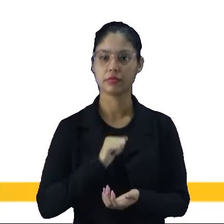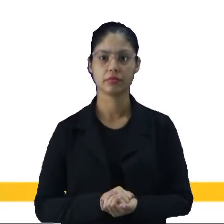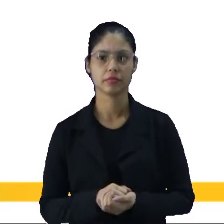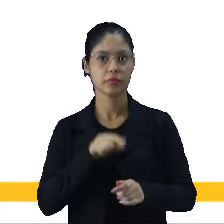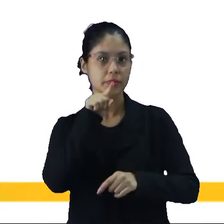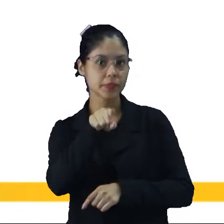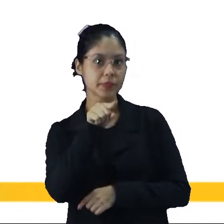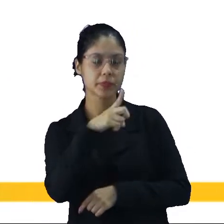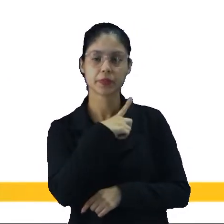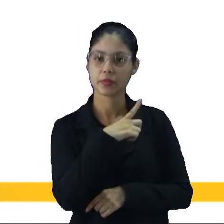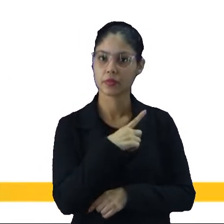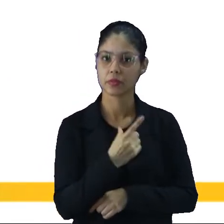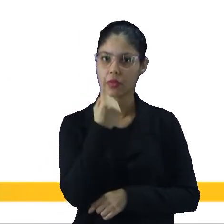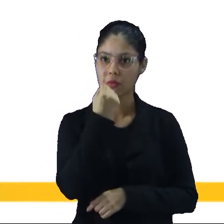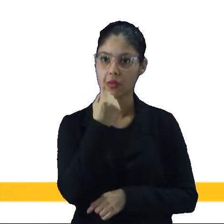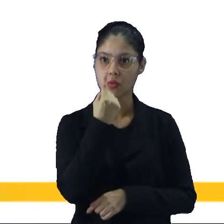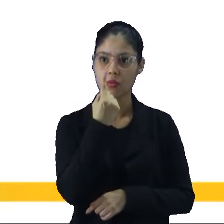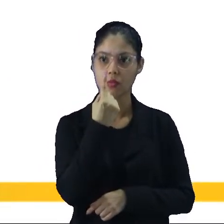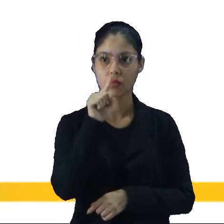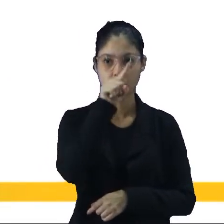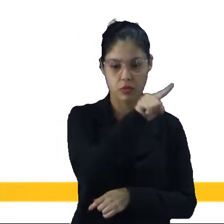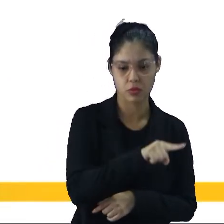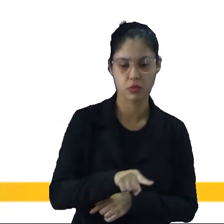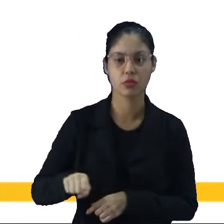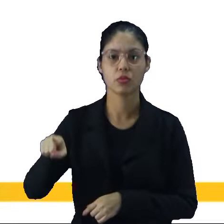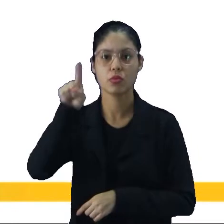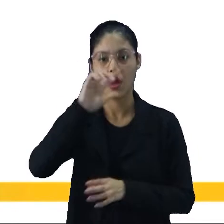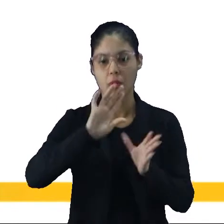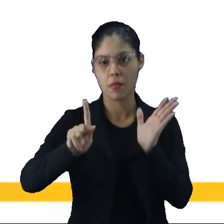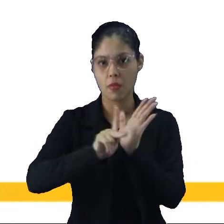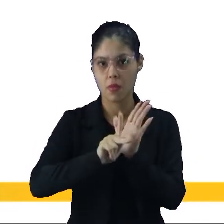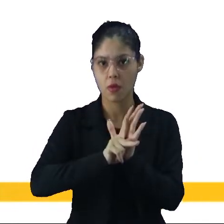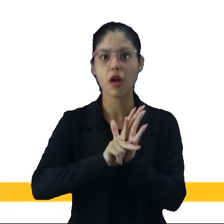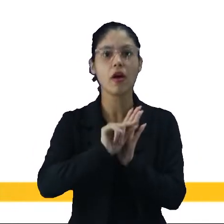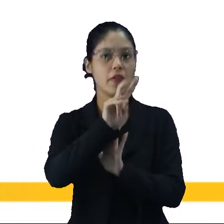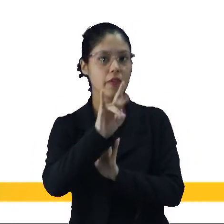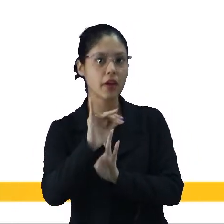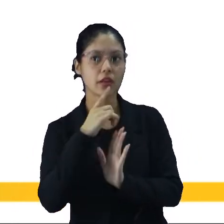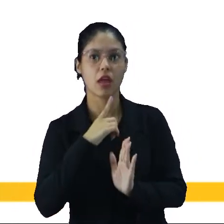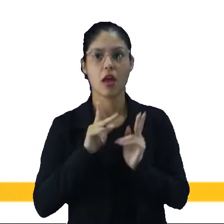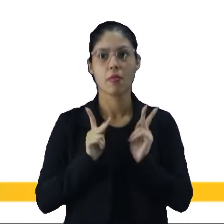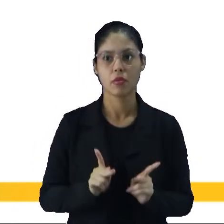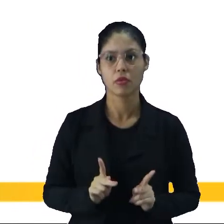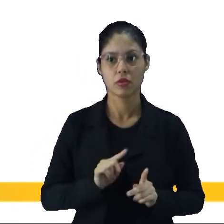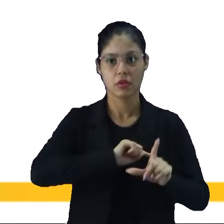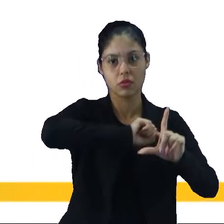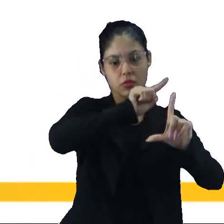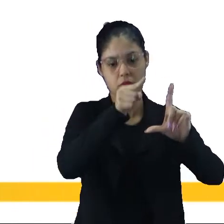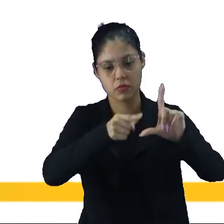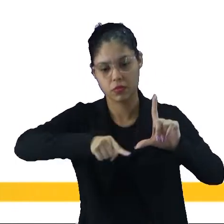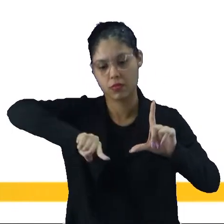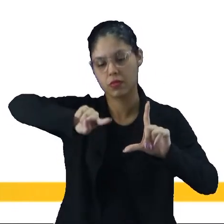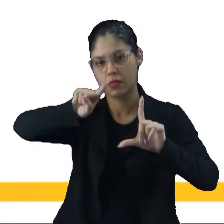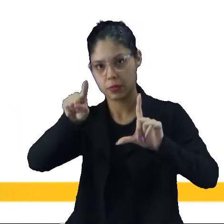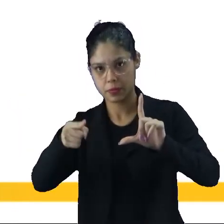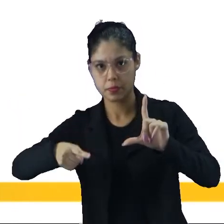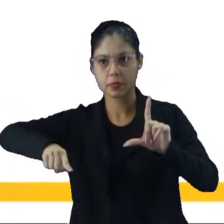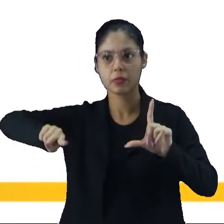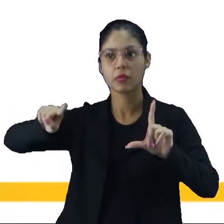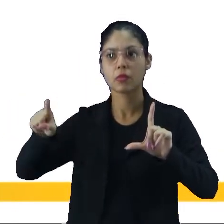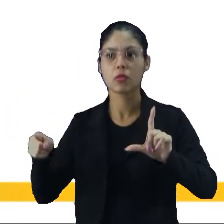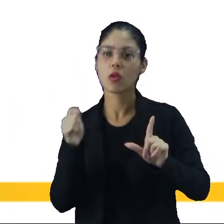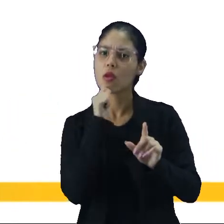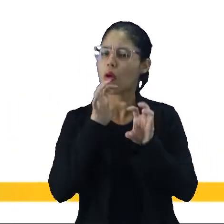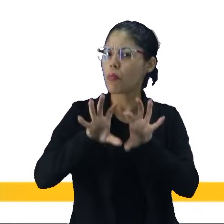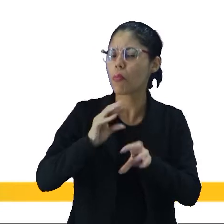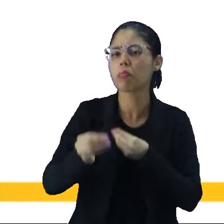Então aqui eu vou ter uma volta no círculo trigonométrico. Isso quer dizer que ela vai ter esse comportamento aqui, ó. Como